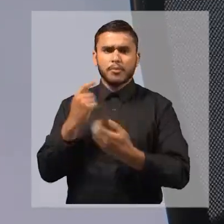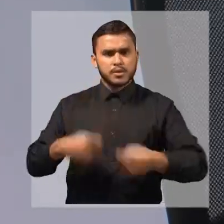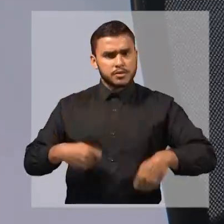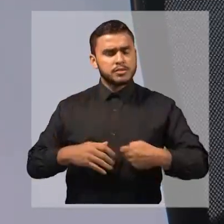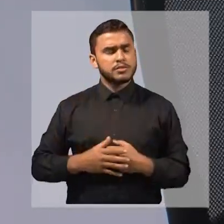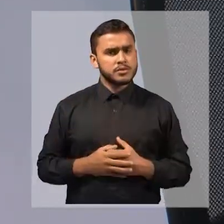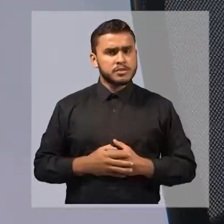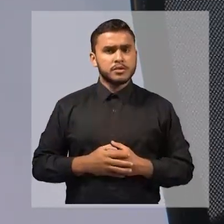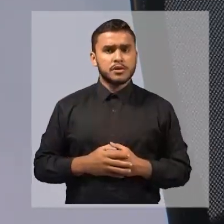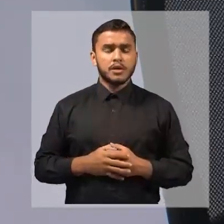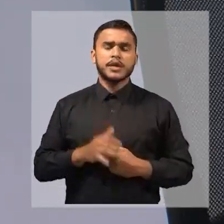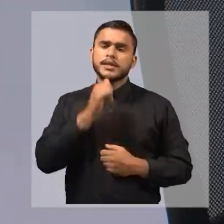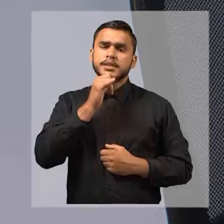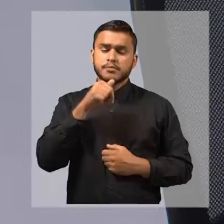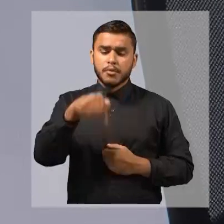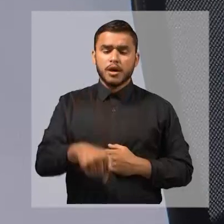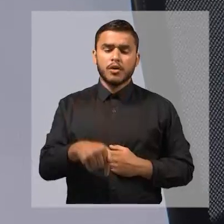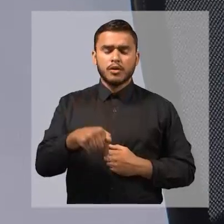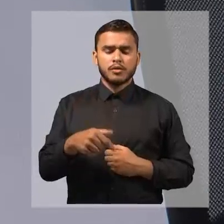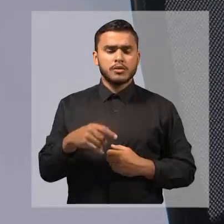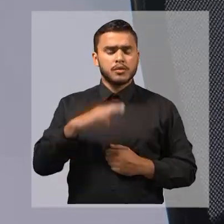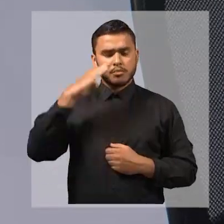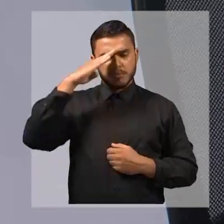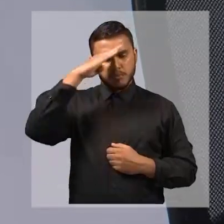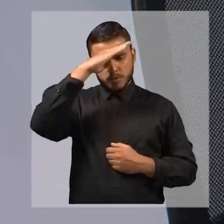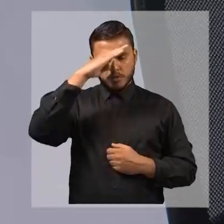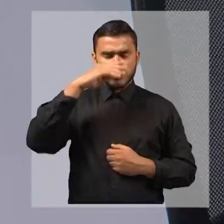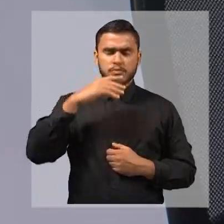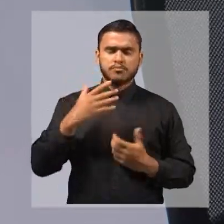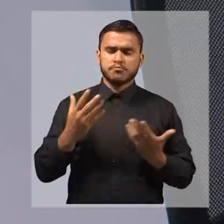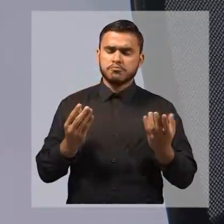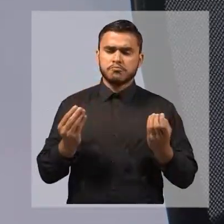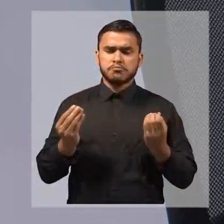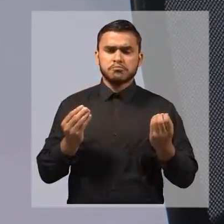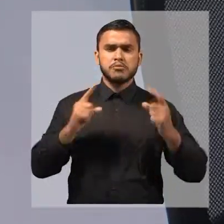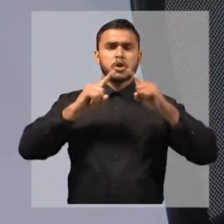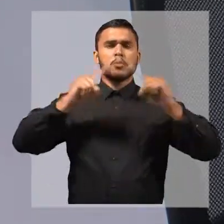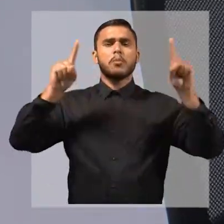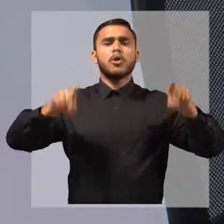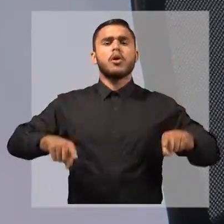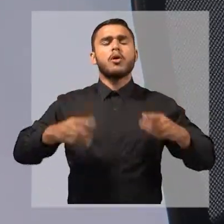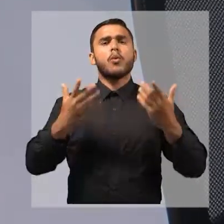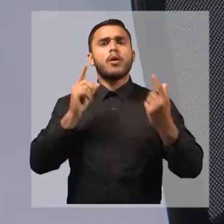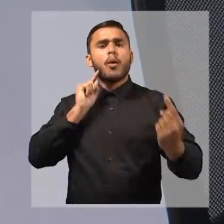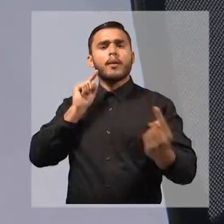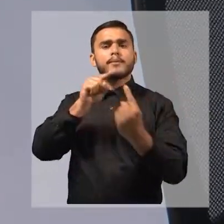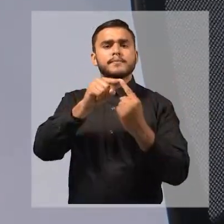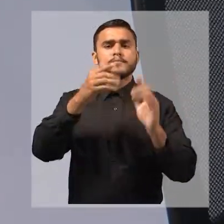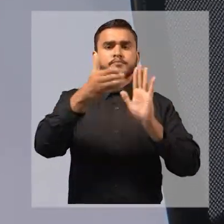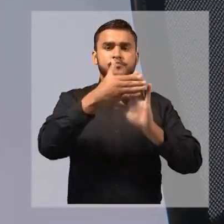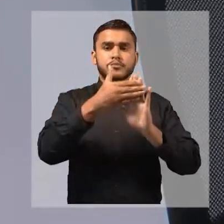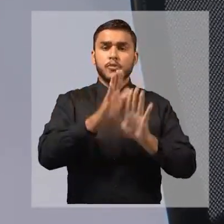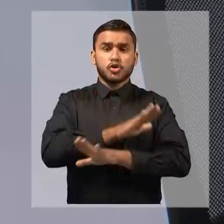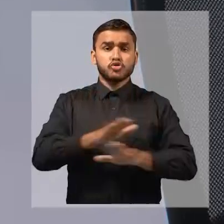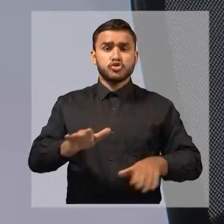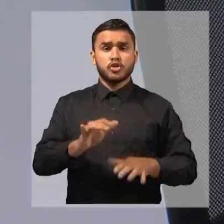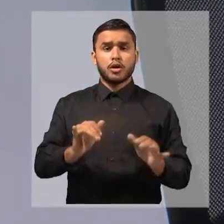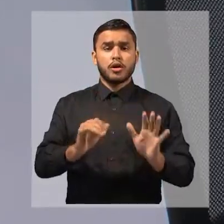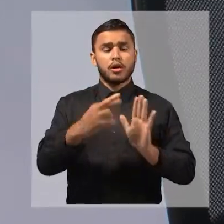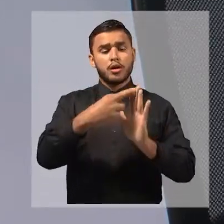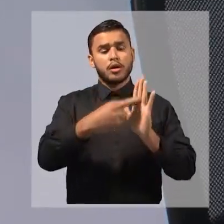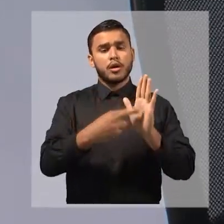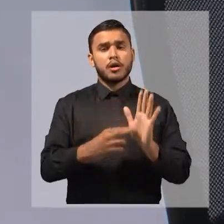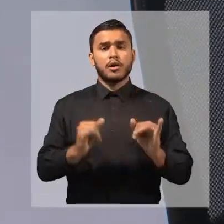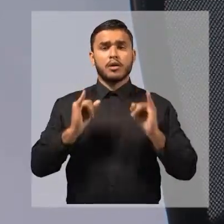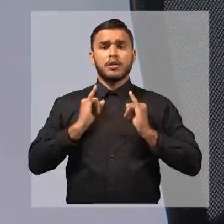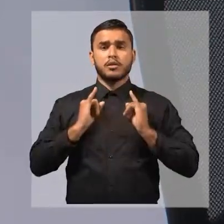nós temos. Porque nem o que seria o projeto, é pensar o que se resume, o que está proposto para esse governo, a